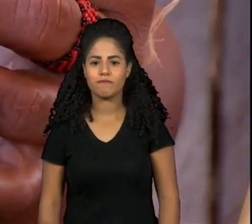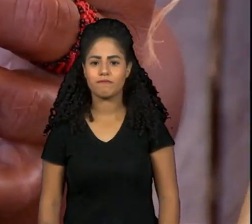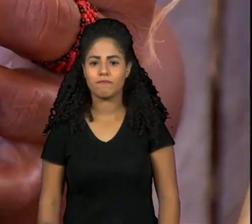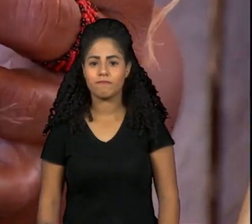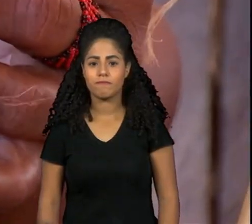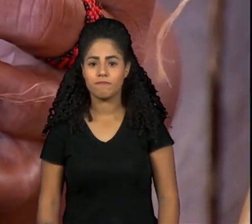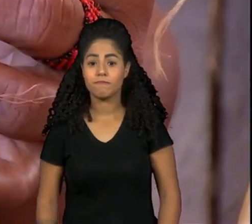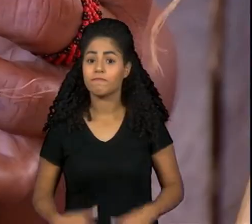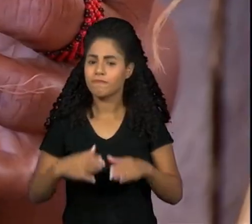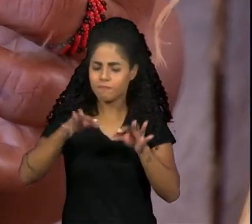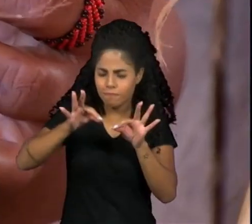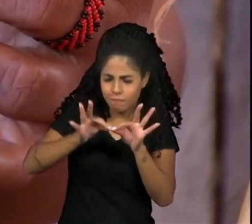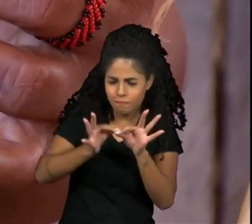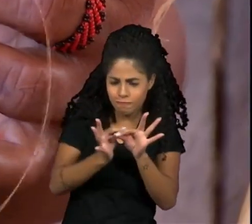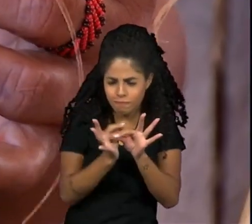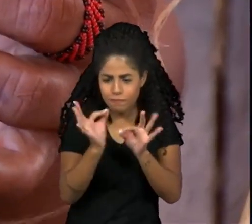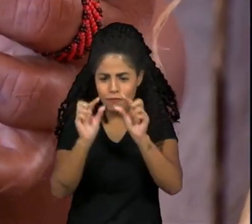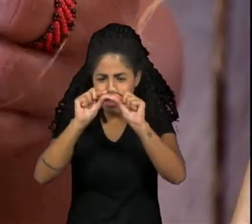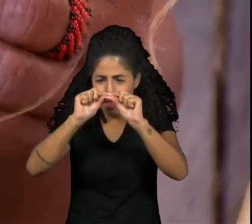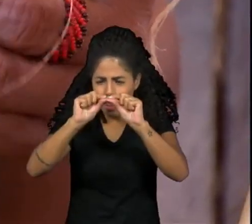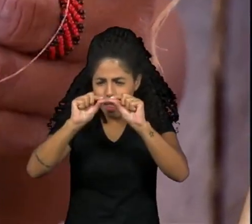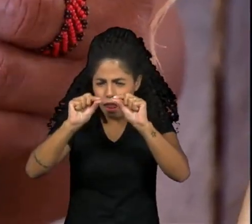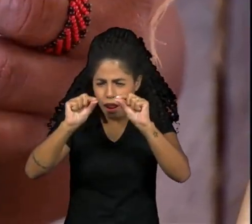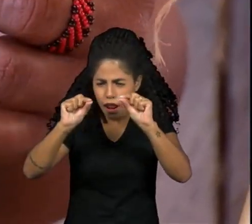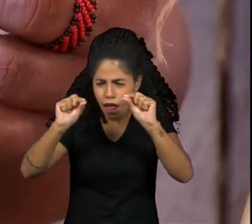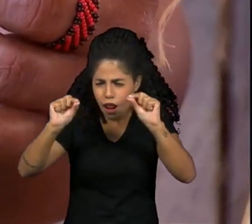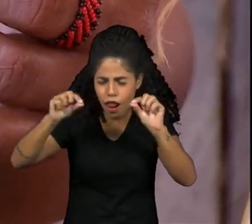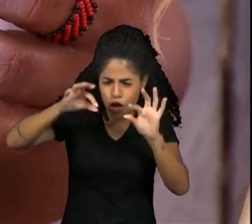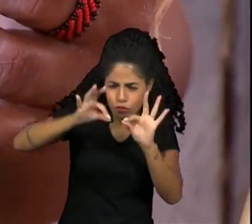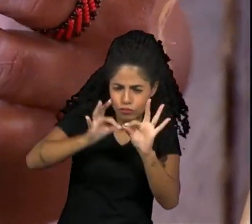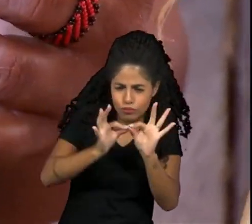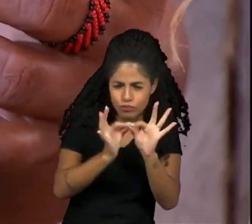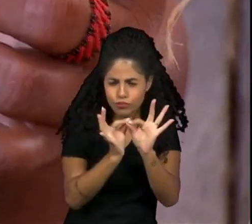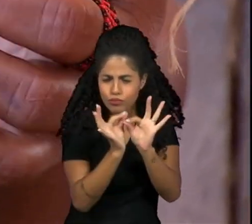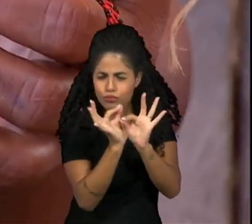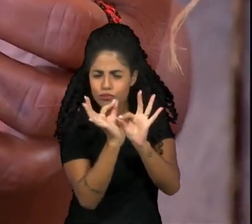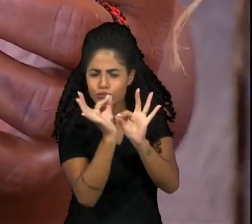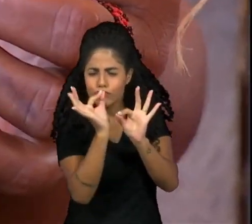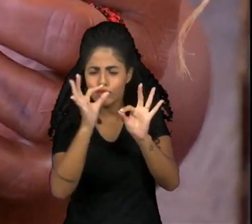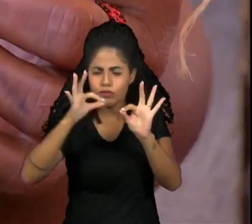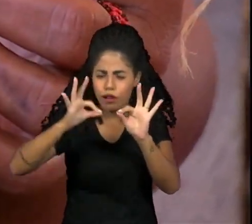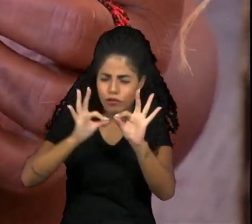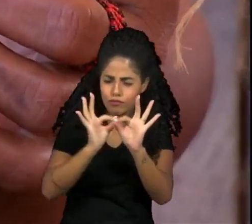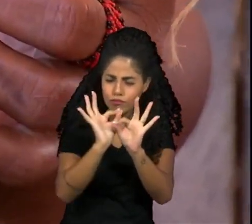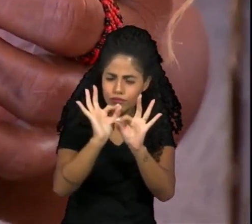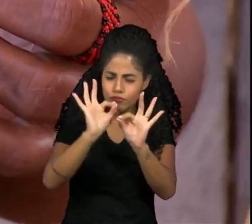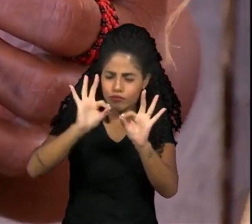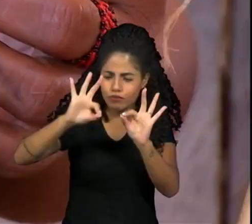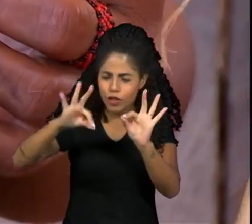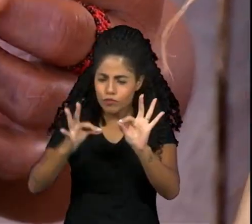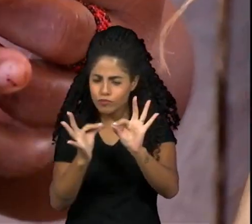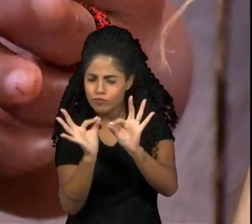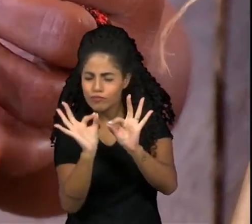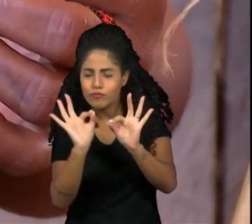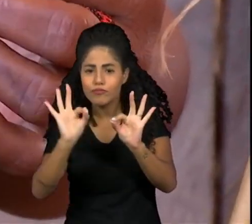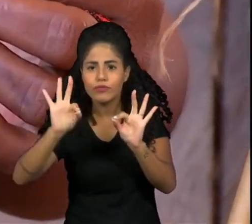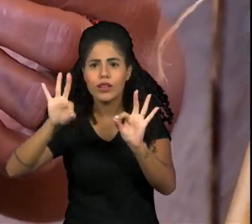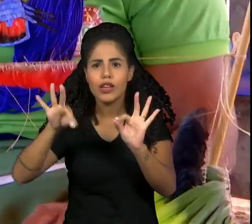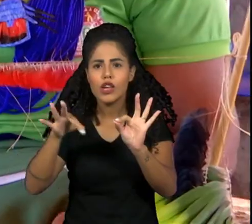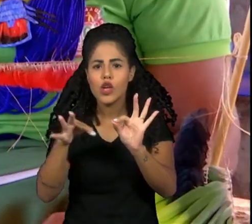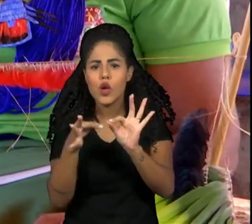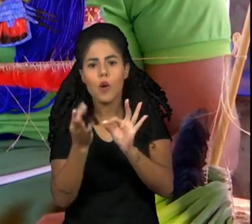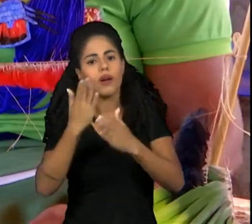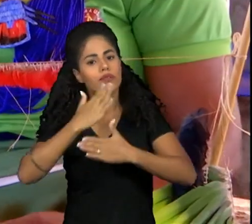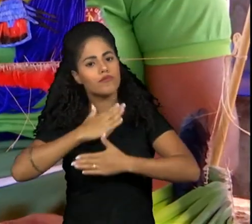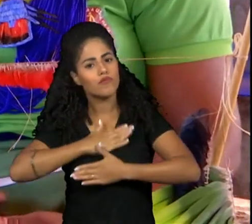A trama da agulha com fio tece o adorno, ao mesmo tempo frágil e eterno. Eu me sinto assim feliz, né?